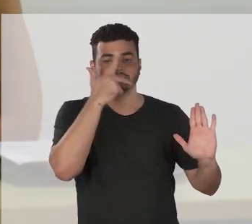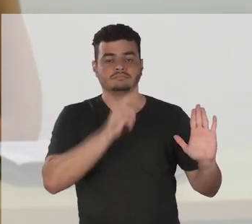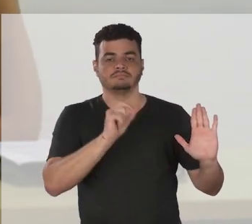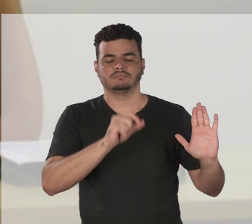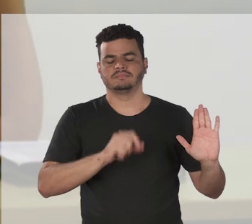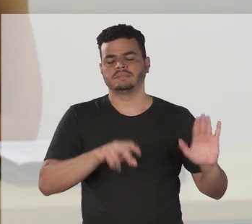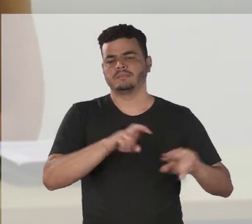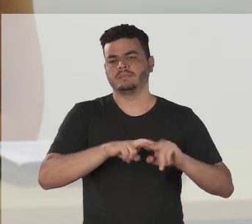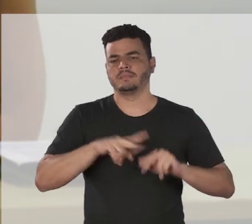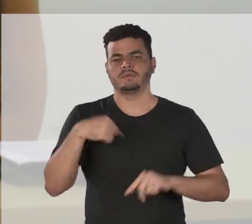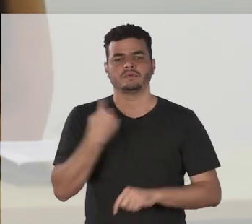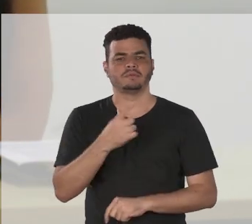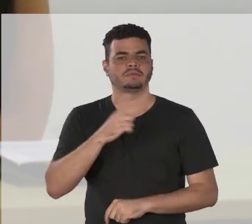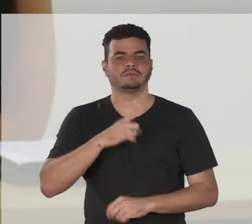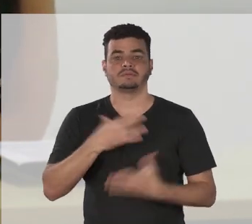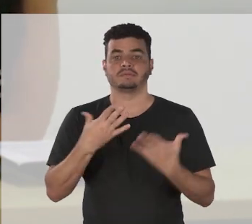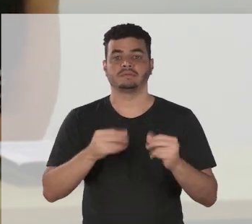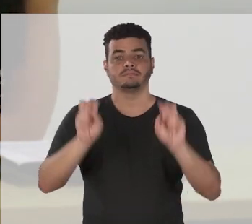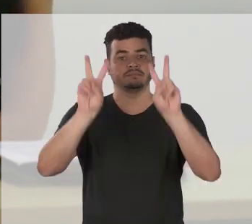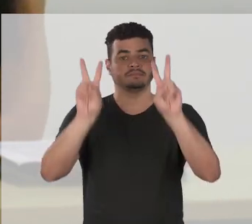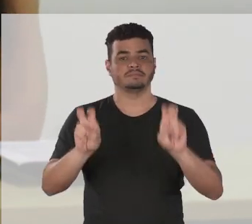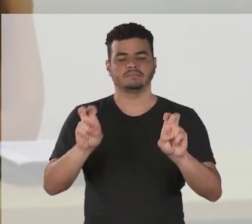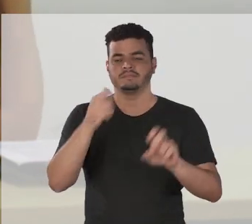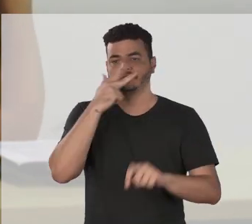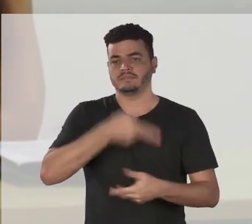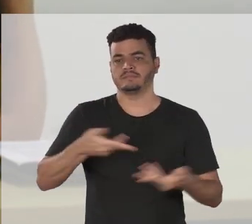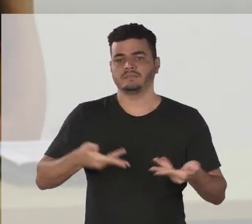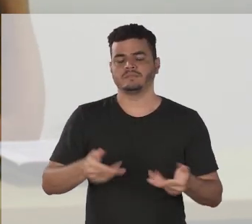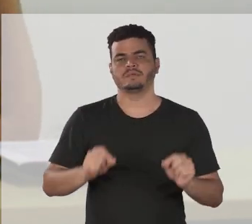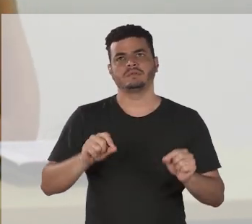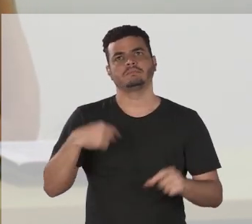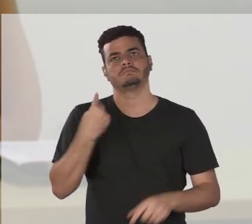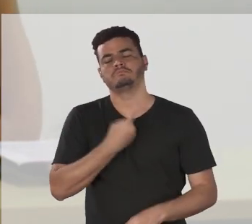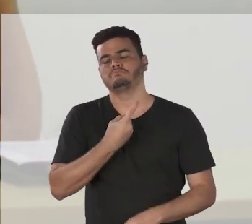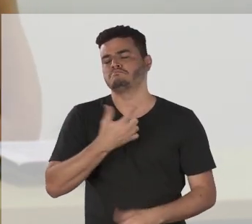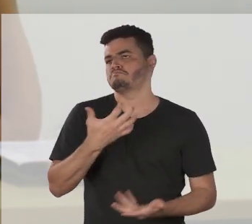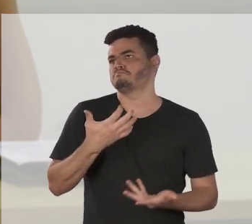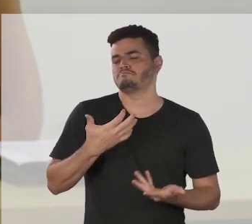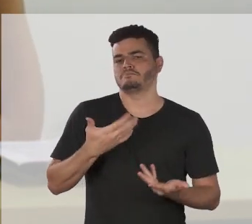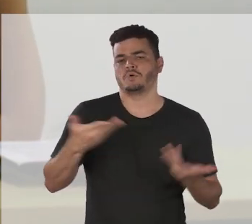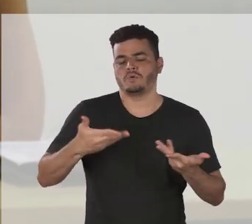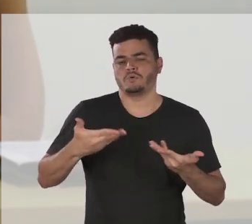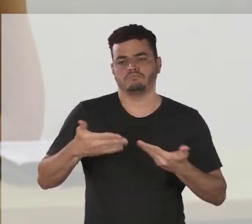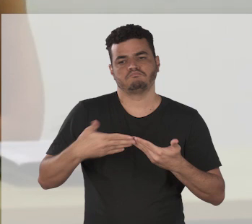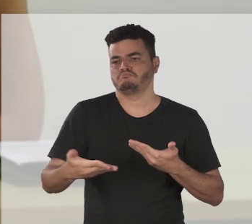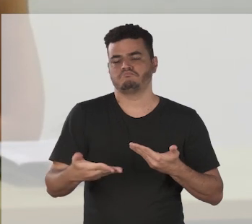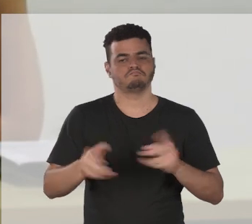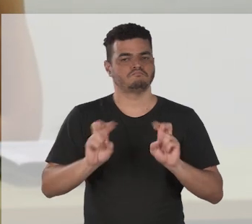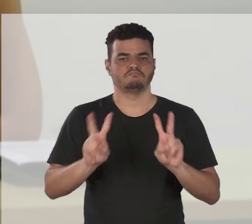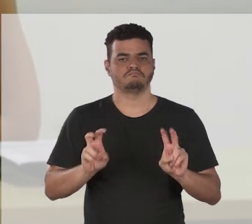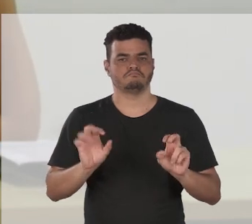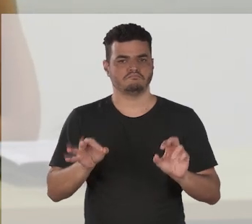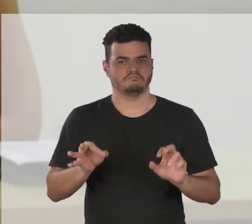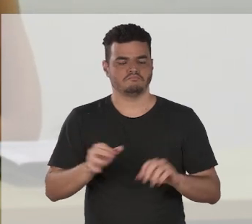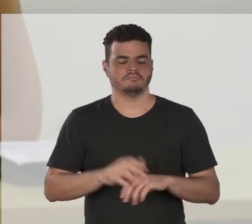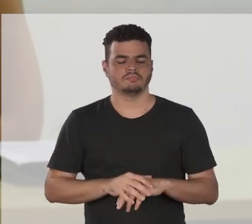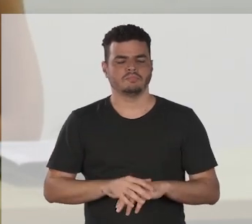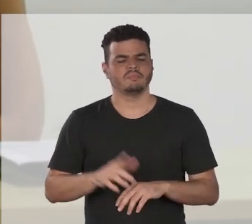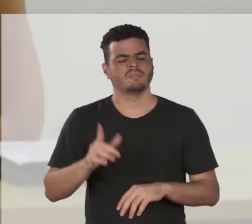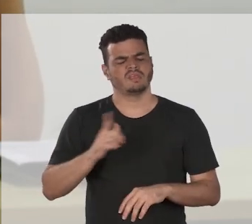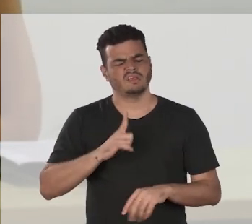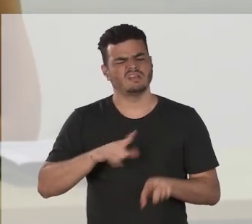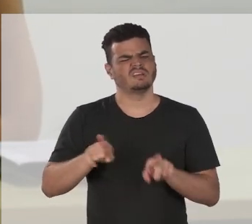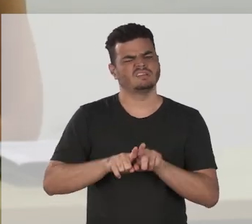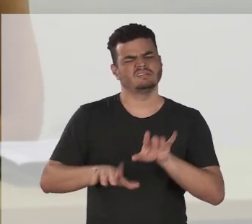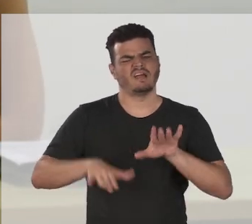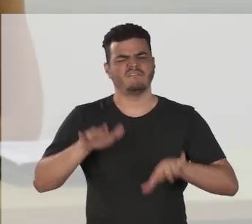se faz livros por pedidos, tem uma temática que está na moda. Bom, vejamos essa temática, E